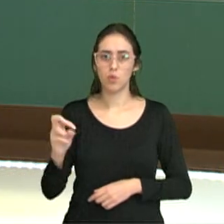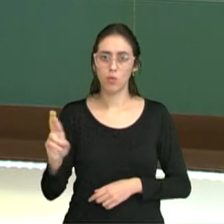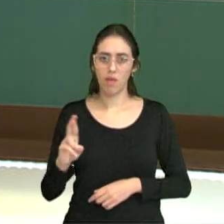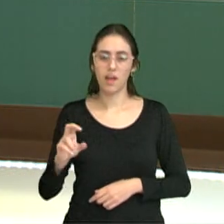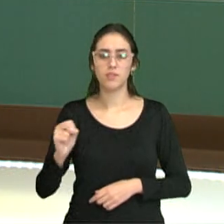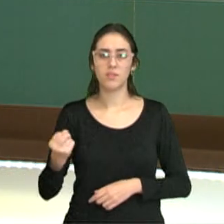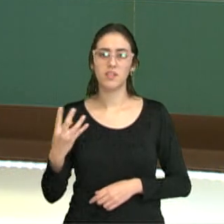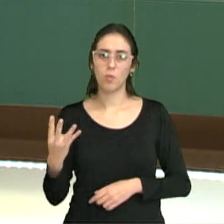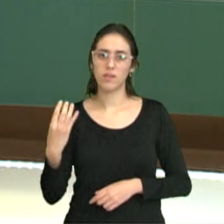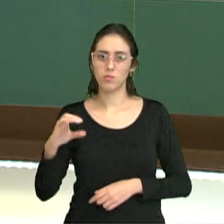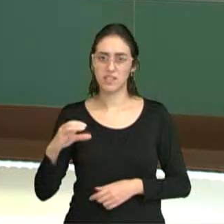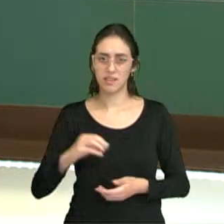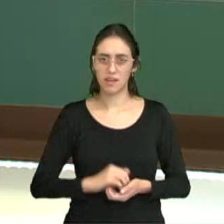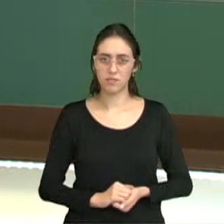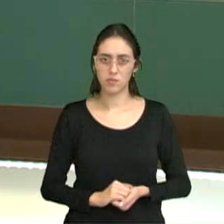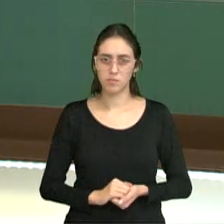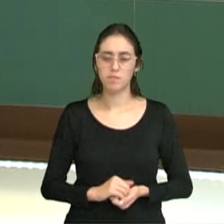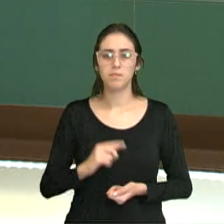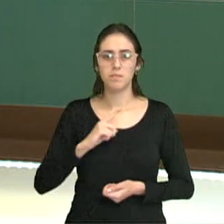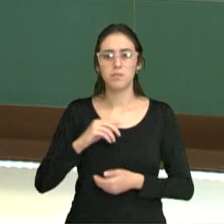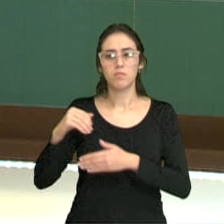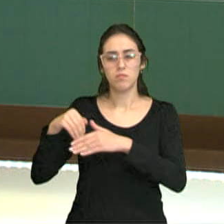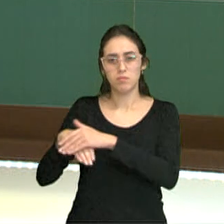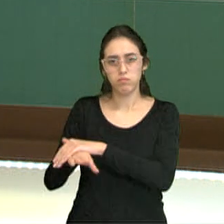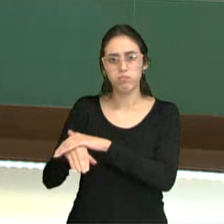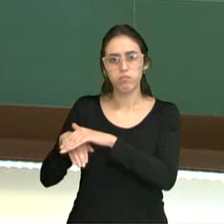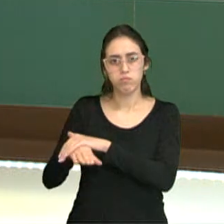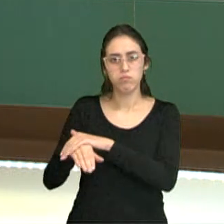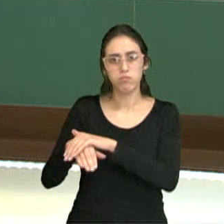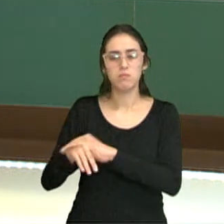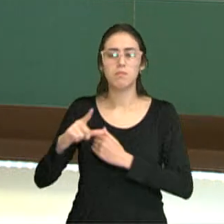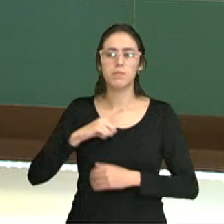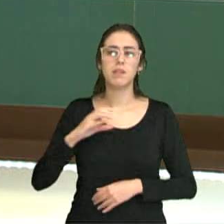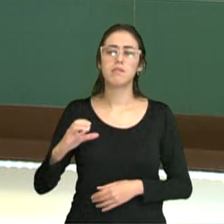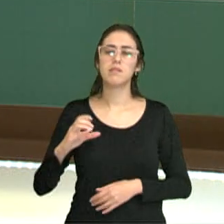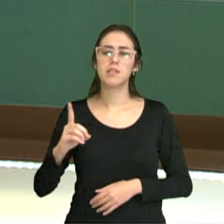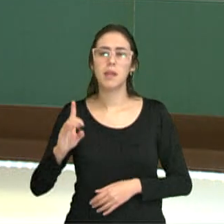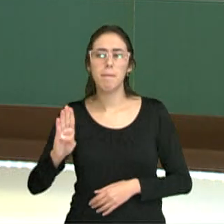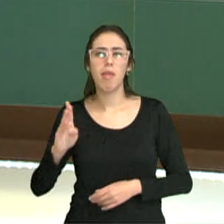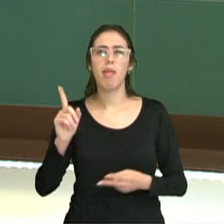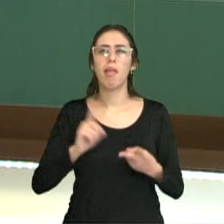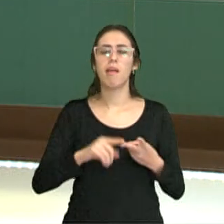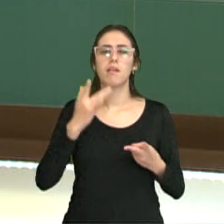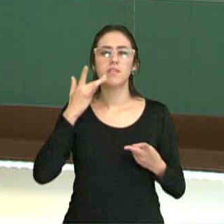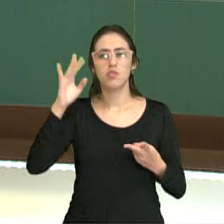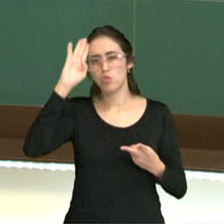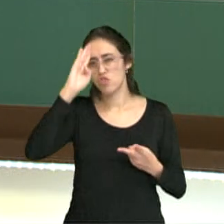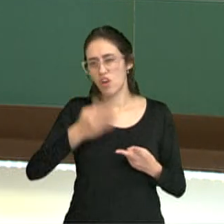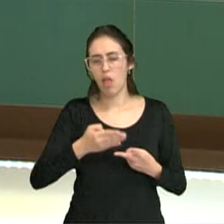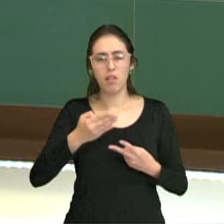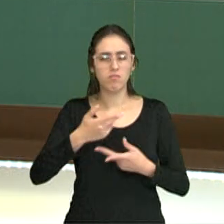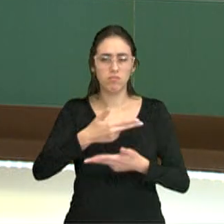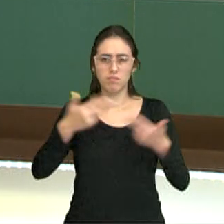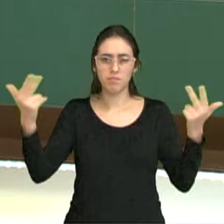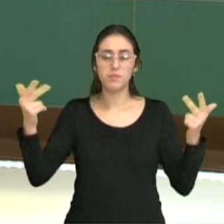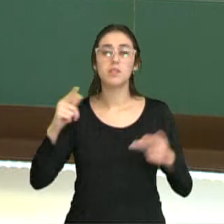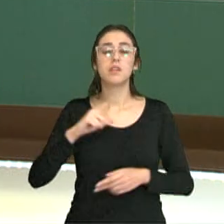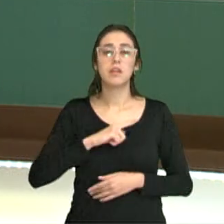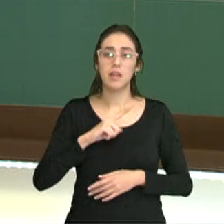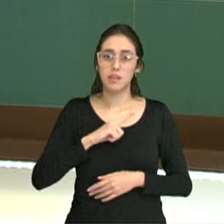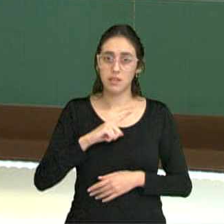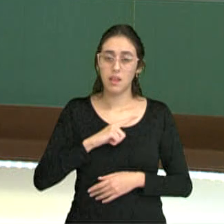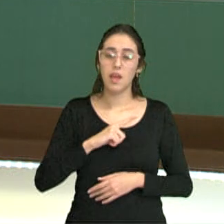5.698,84. Como aplicações de CDB, Tesouro Direto, sobre o ganho vai ter